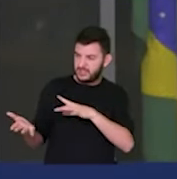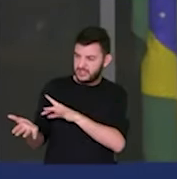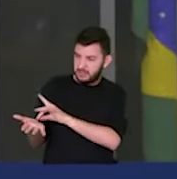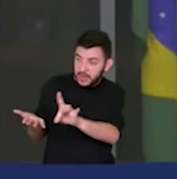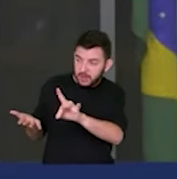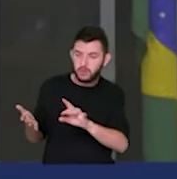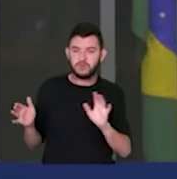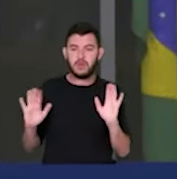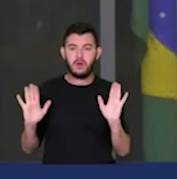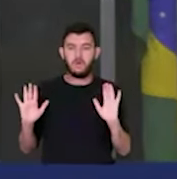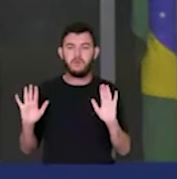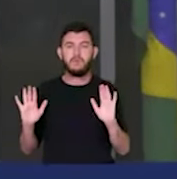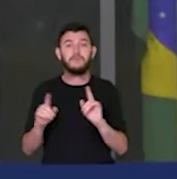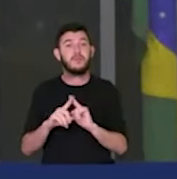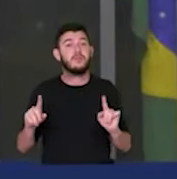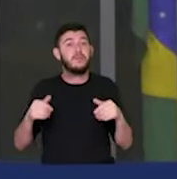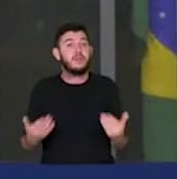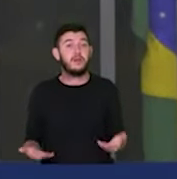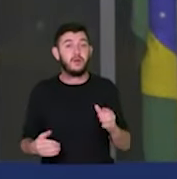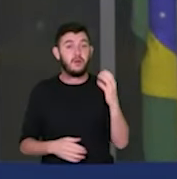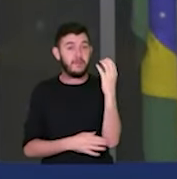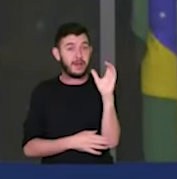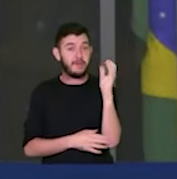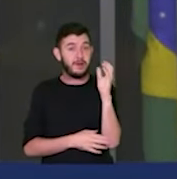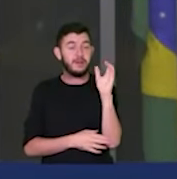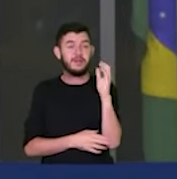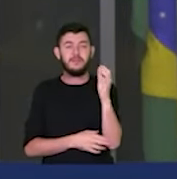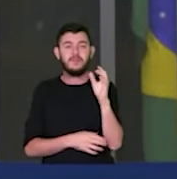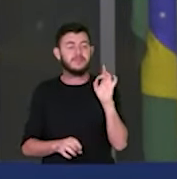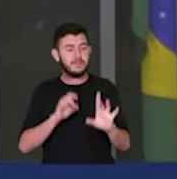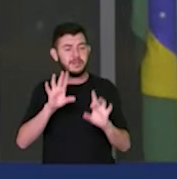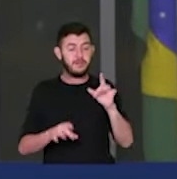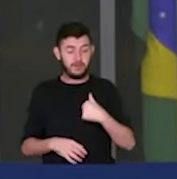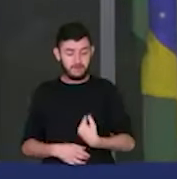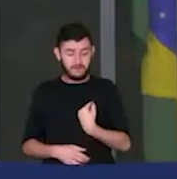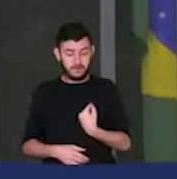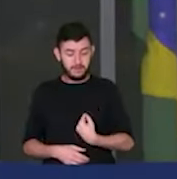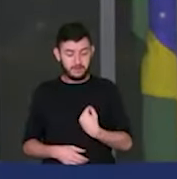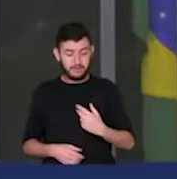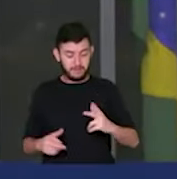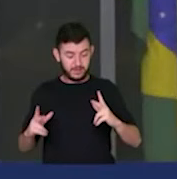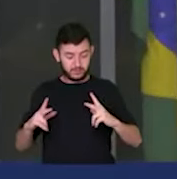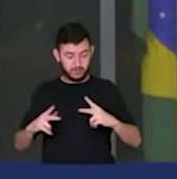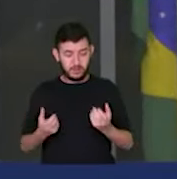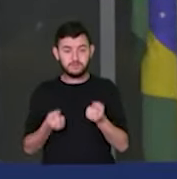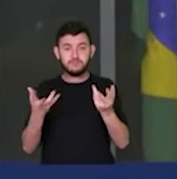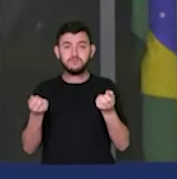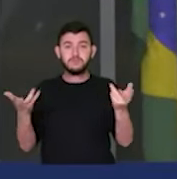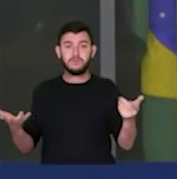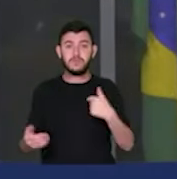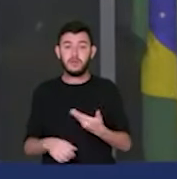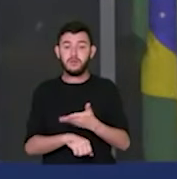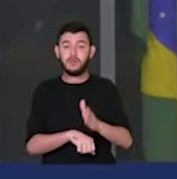muito especial. Então o Nilo me sugeriu aqui falar da minha vida pessoal e eu continuo dando treino em Copacabana e,